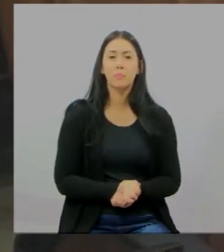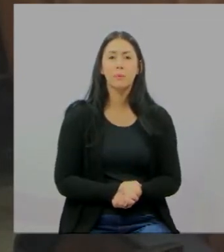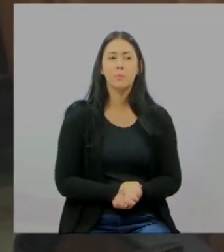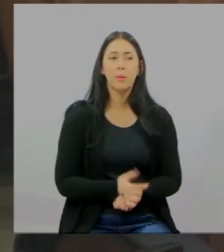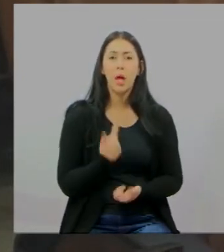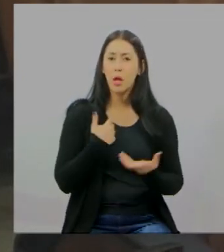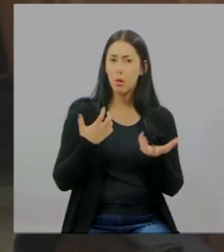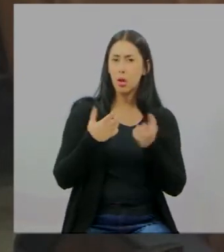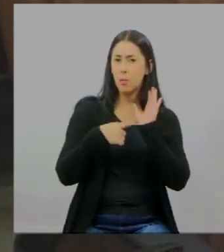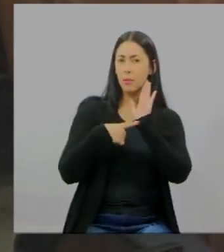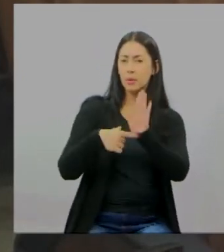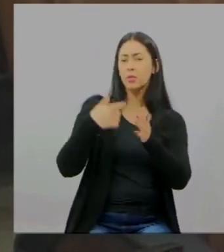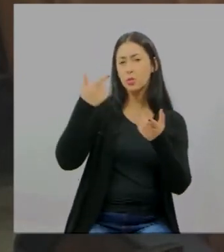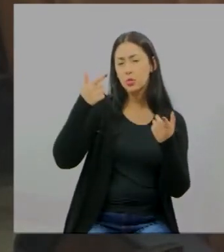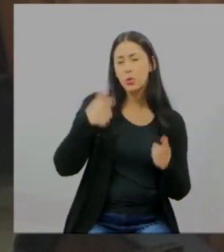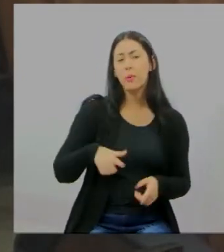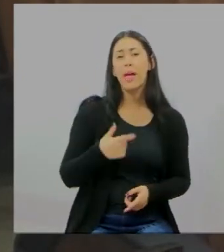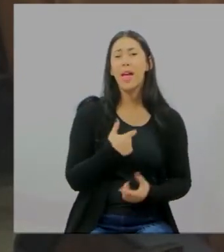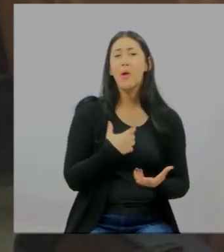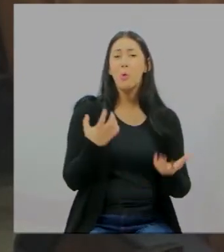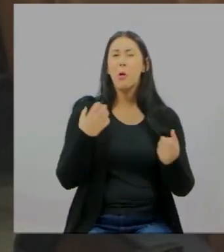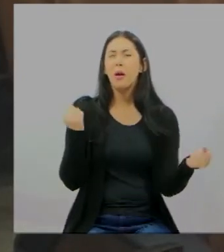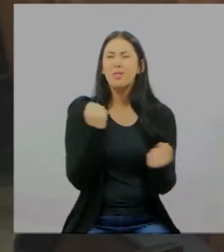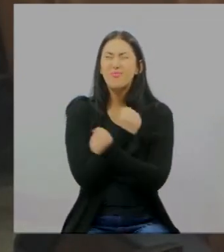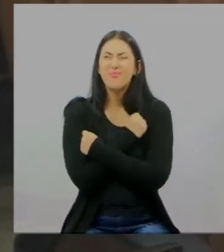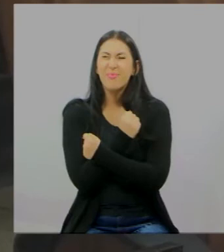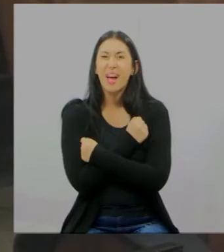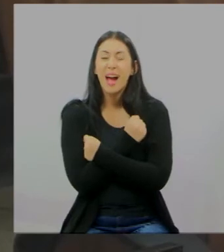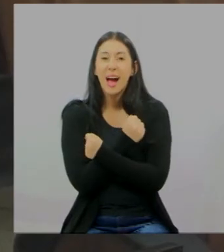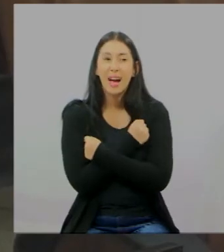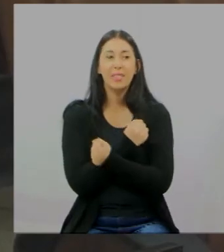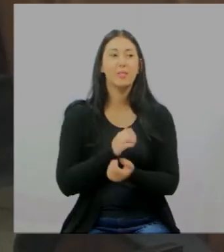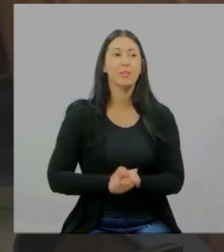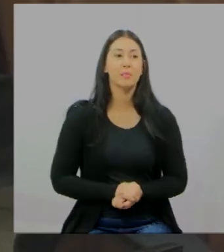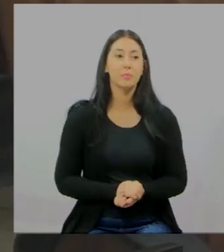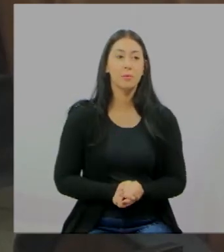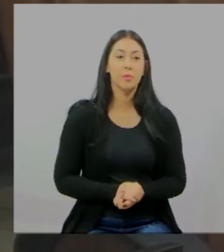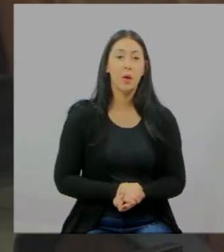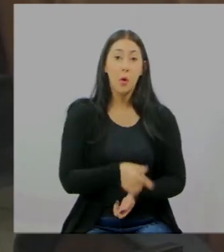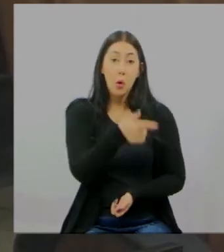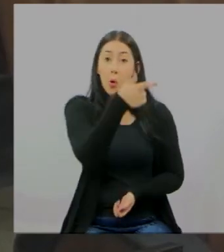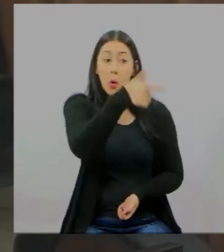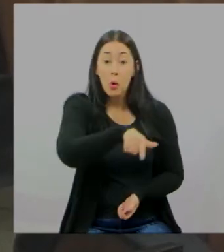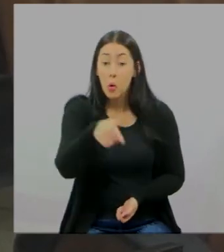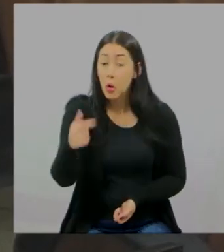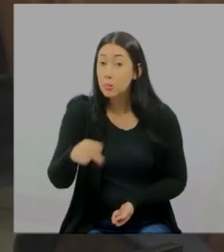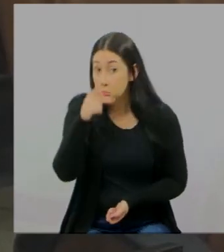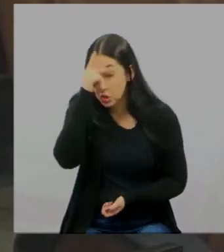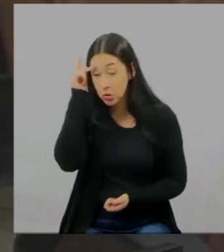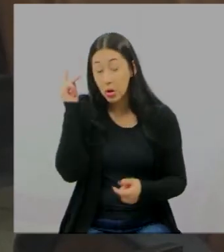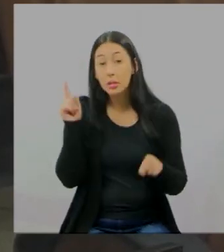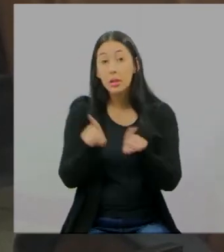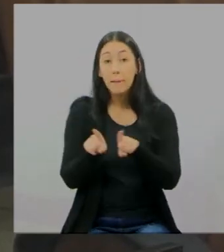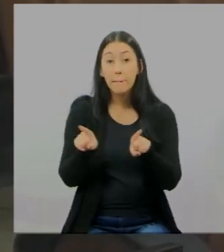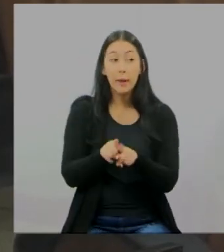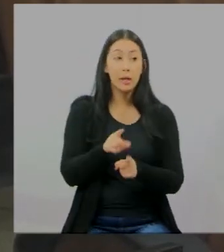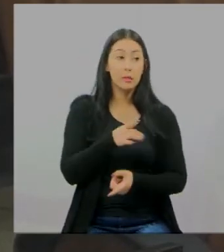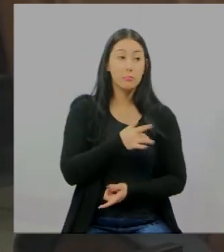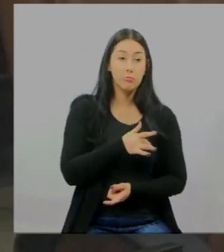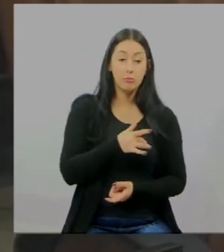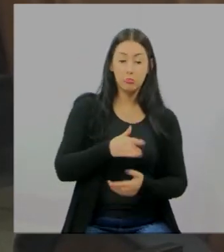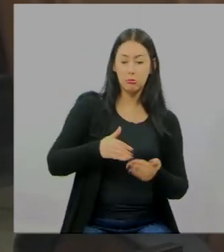eu já quero mandar um forte abraço a outros servidores que também estão na linha de frente